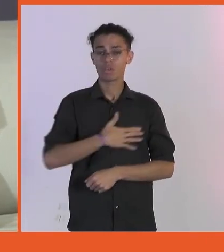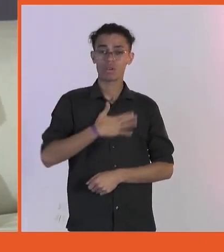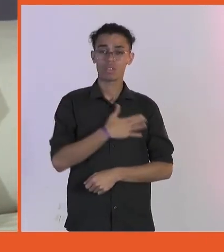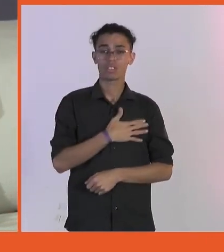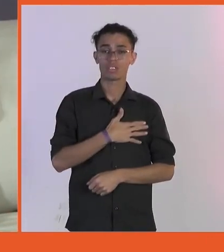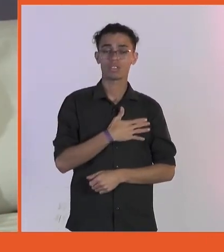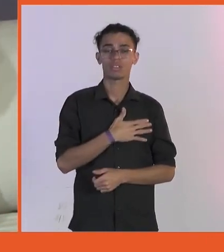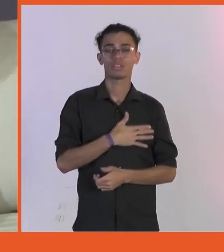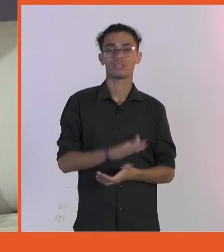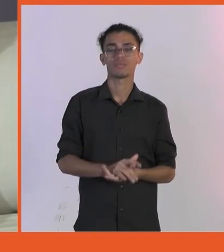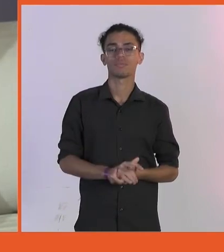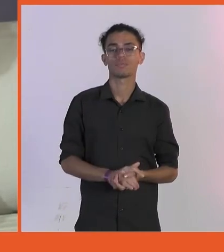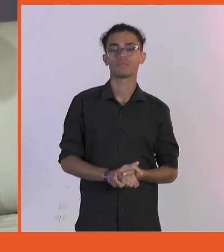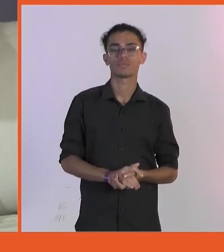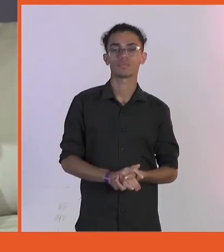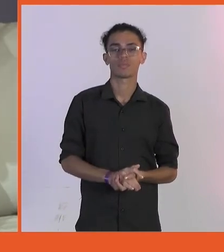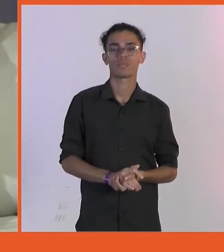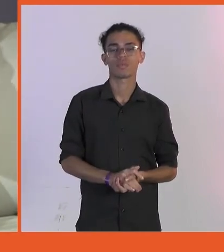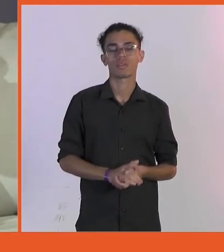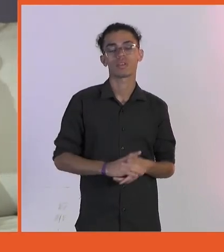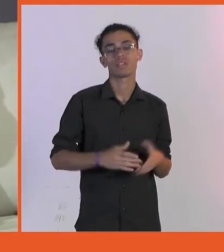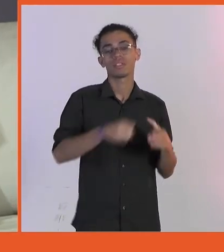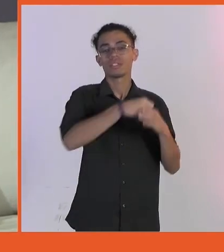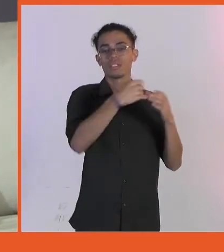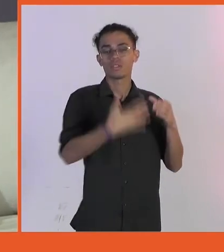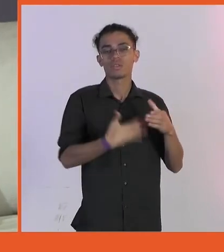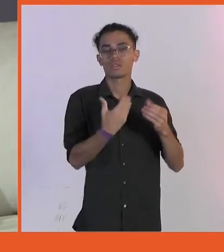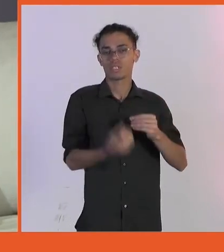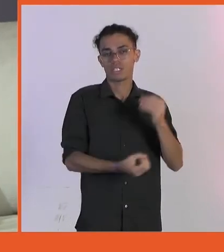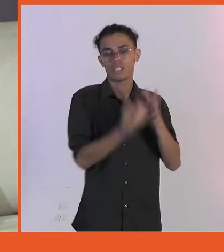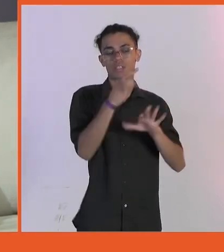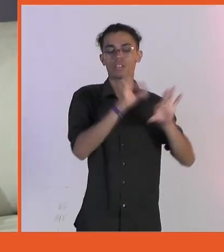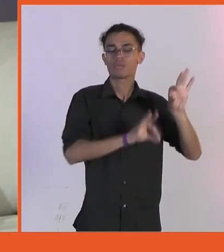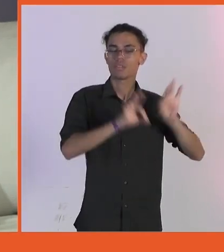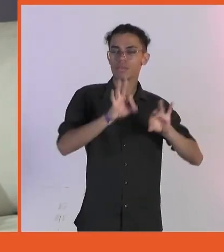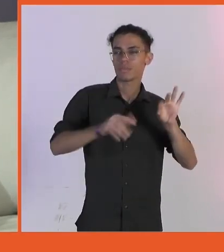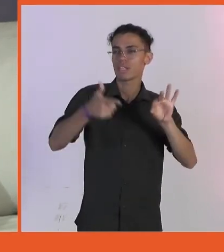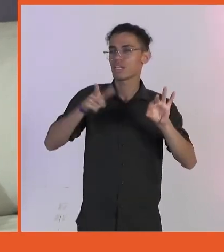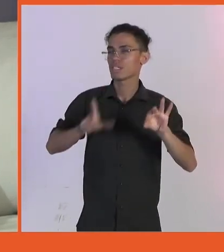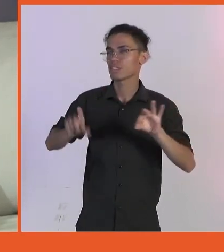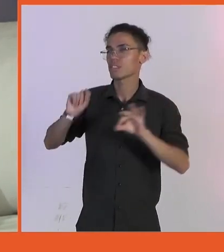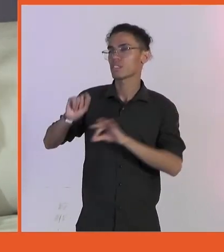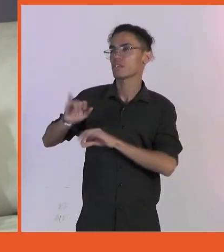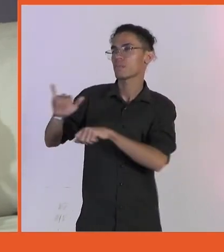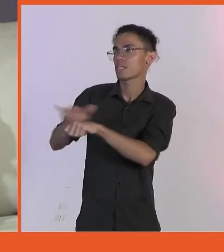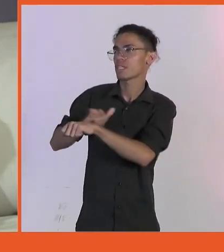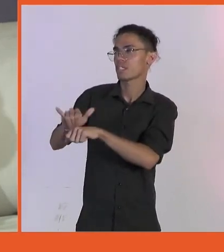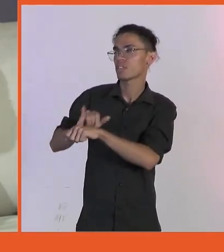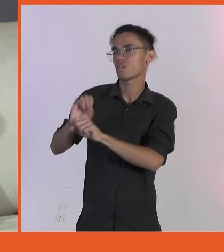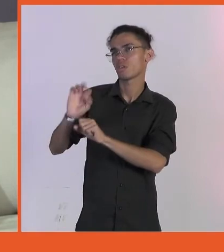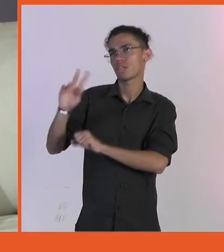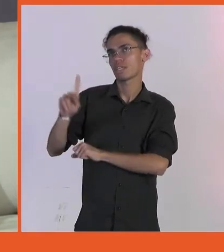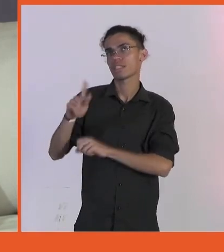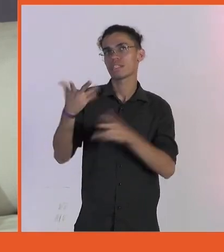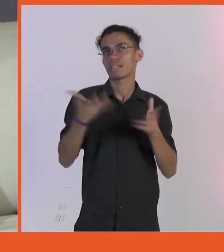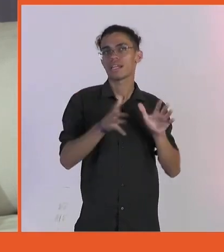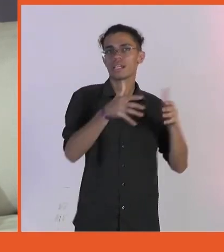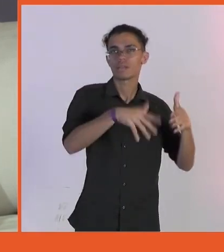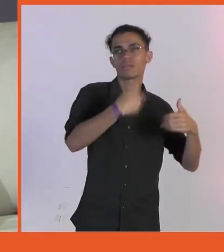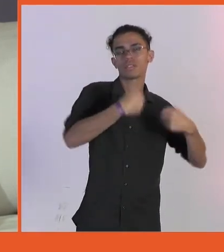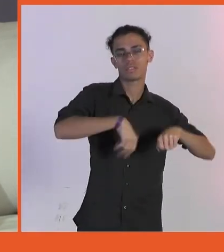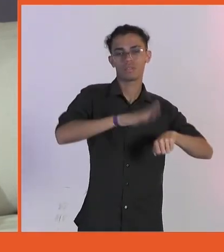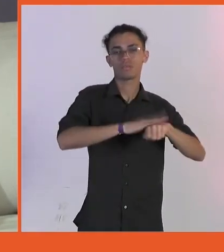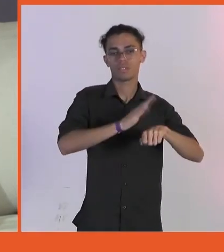assistir. Então, a gente reveza entre um conteúdo desse e outro. Então, a gente planeja assim, a gente pensa muito, tá faltando tal conteúdo, então precisamos